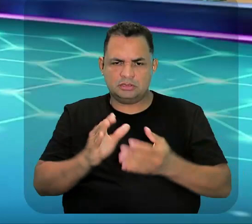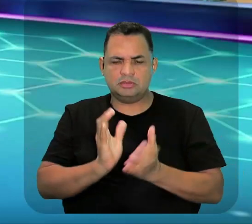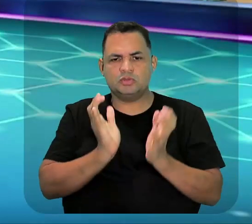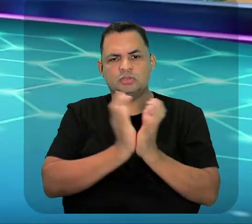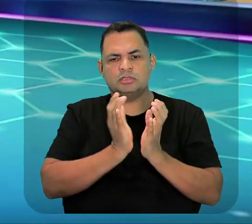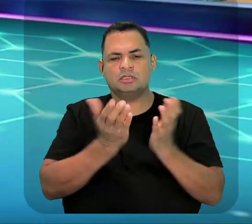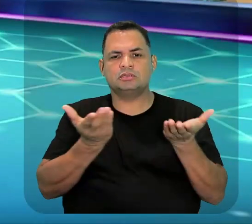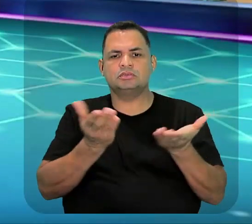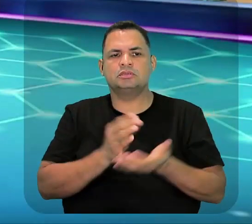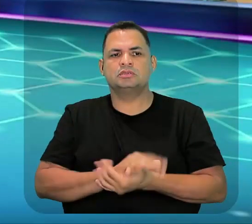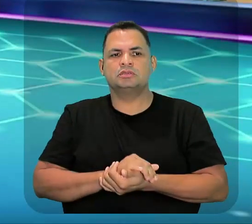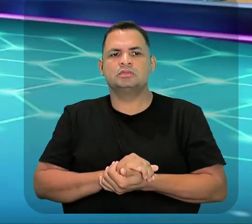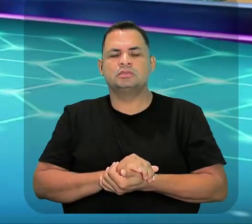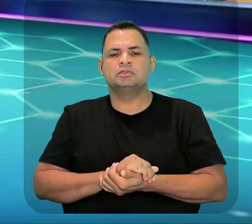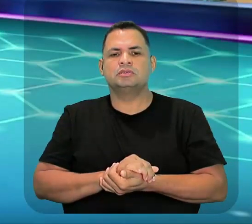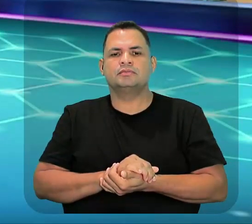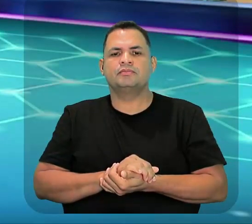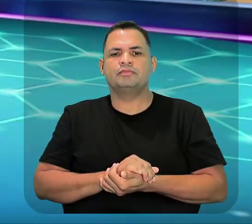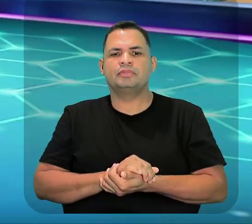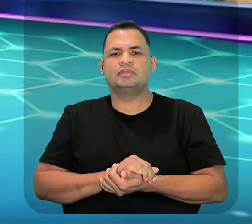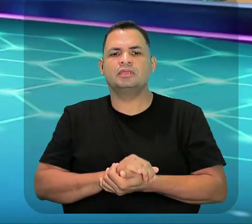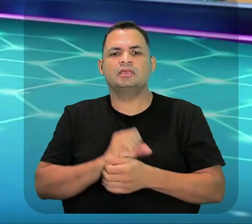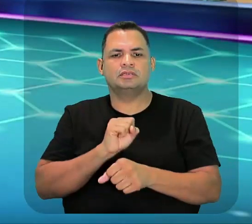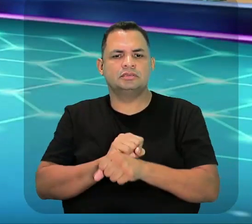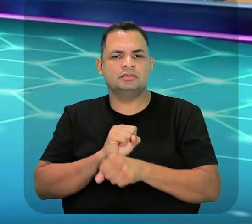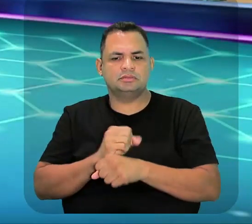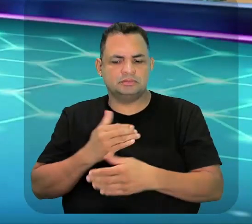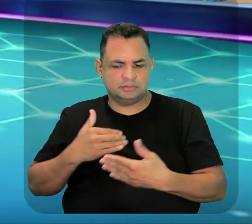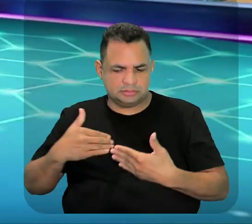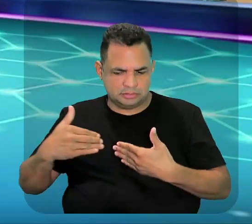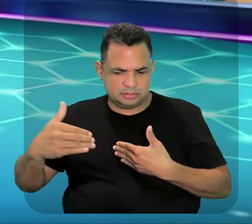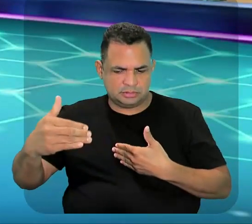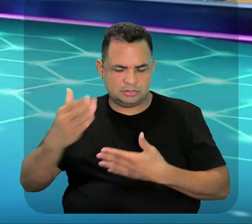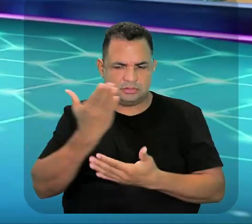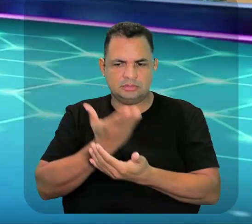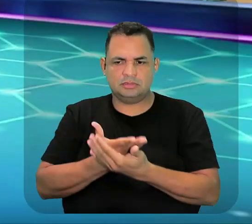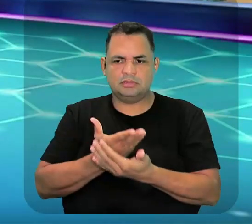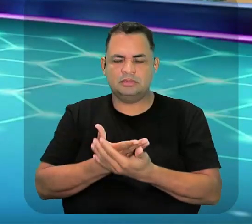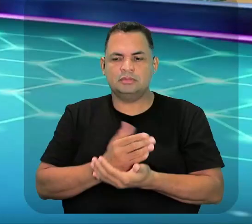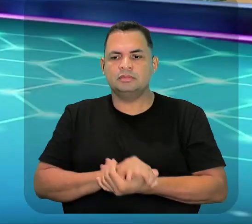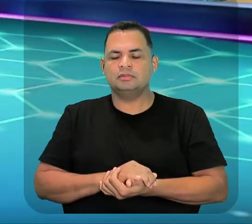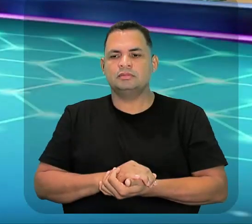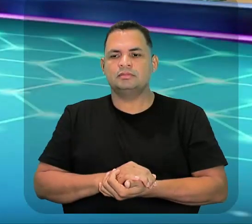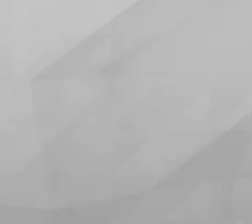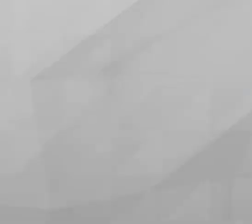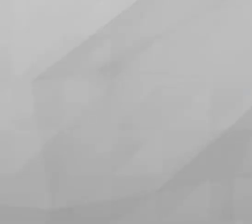No mais, a gente vai ficando por aqui e eu espero vocês nas nossas próximas aulas.